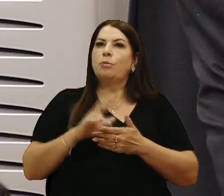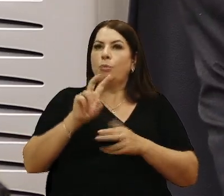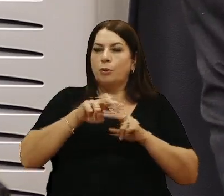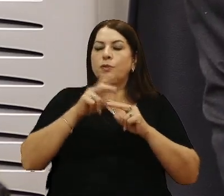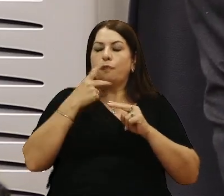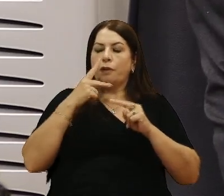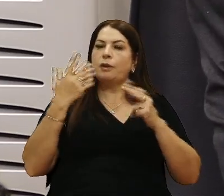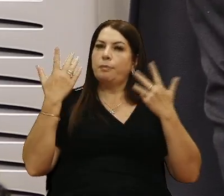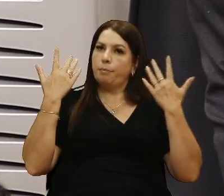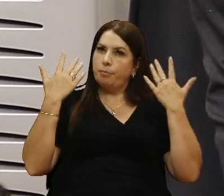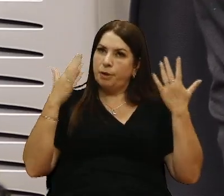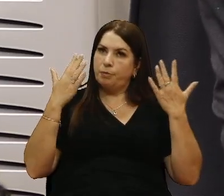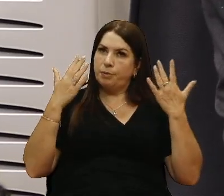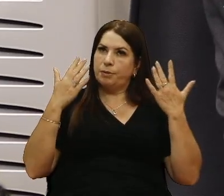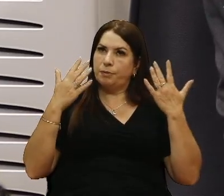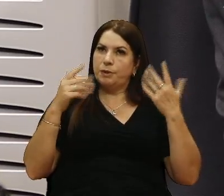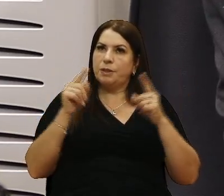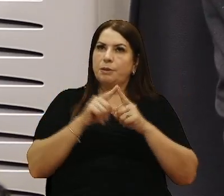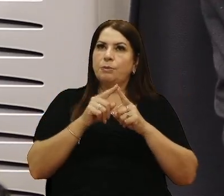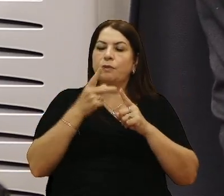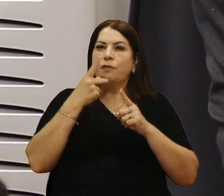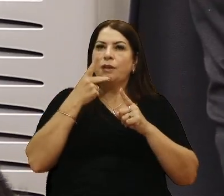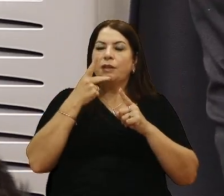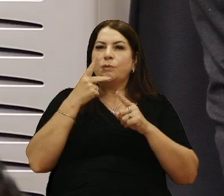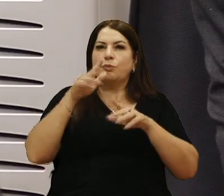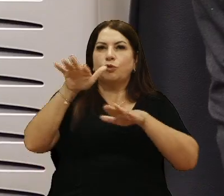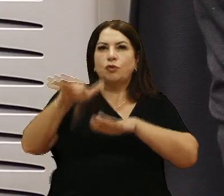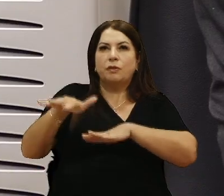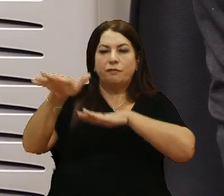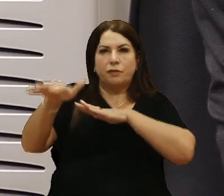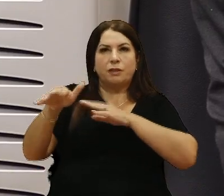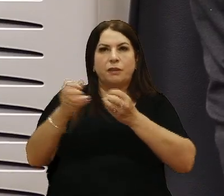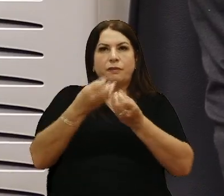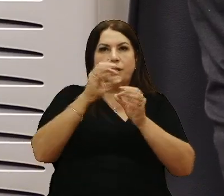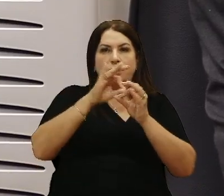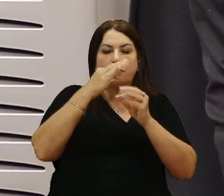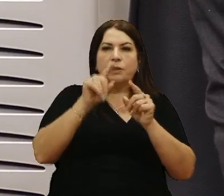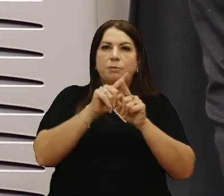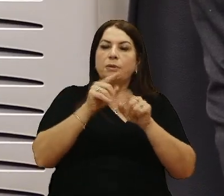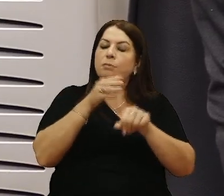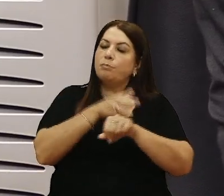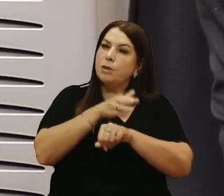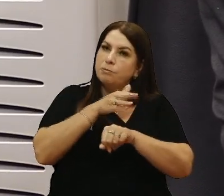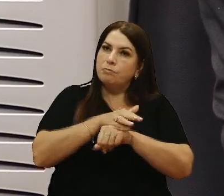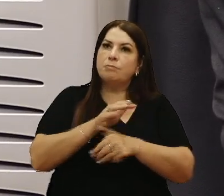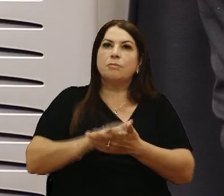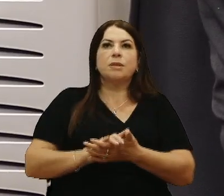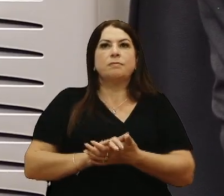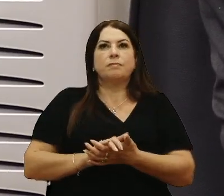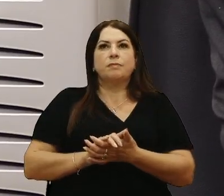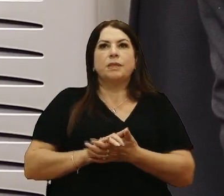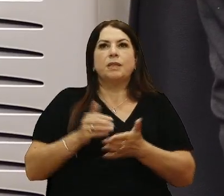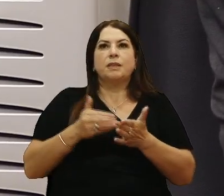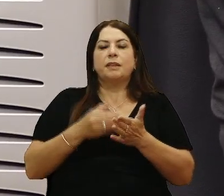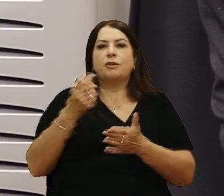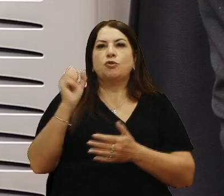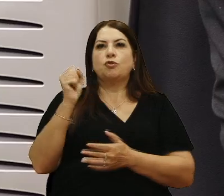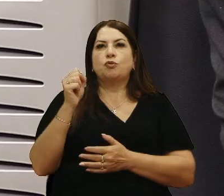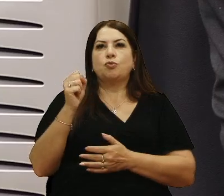e parabenizo ali você relatando sobre o desfile cênico e para as pessoas participarem, né? Como vai até o dia 8